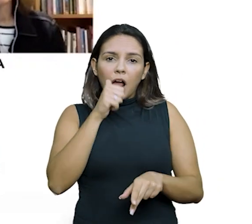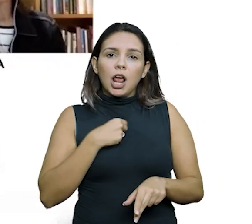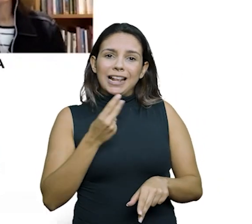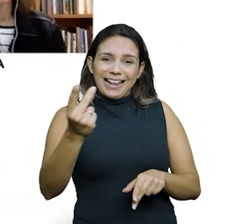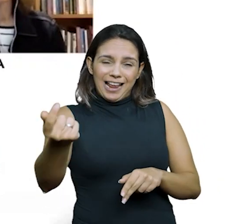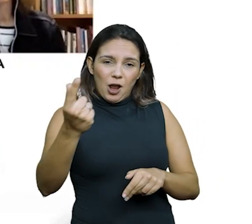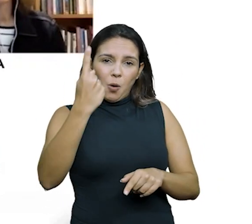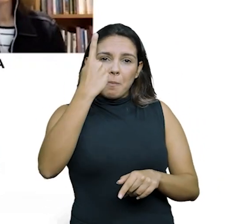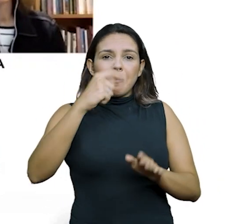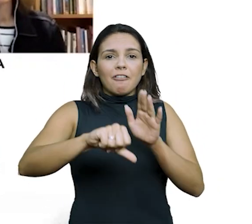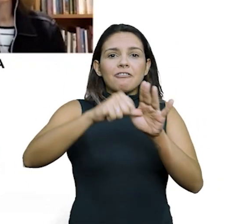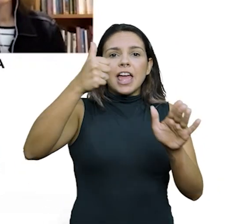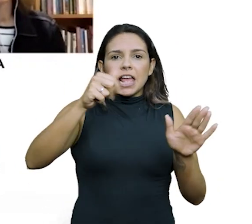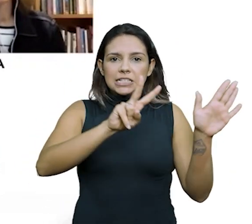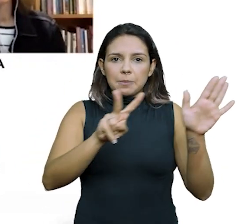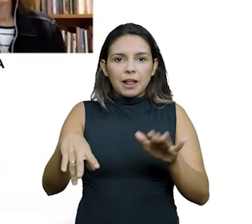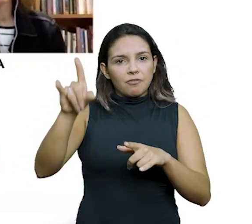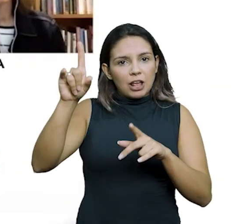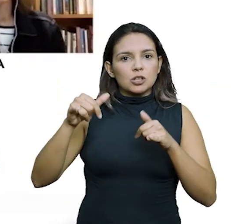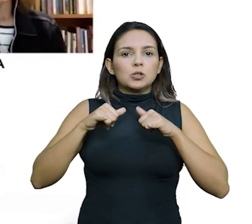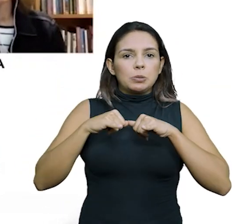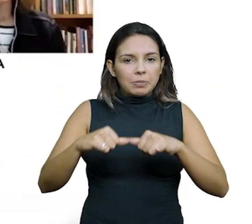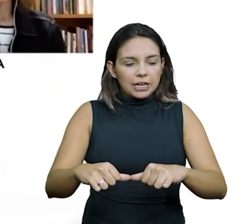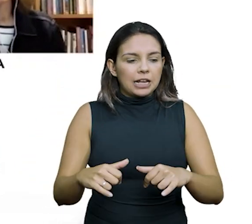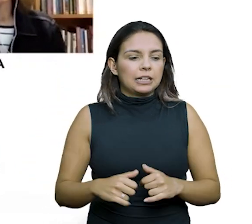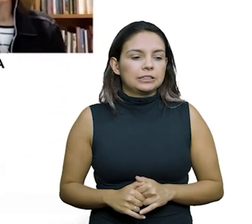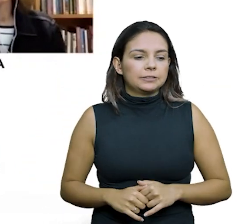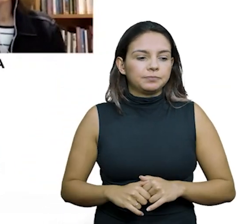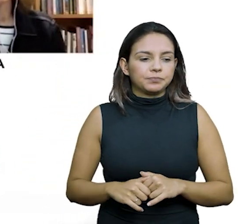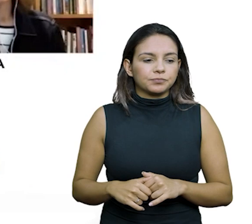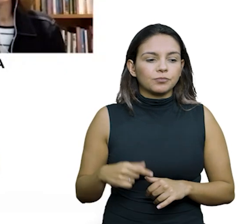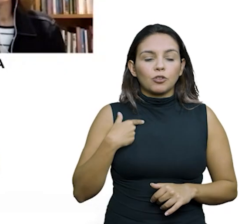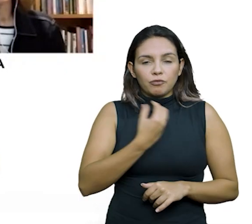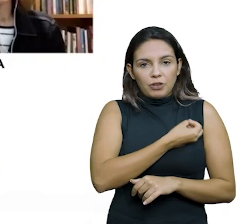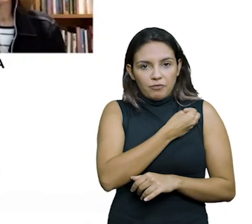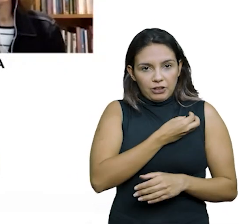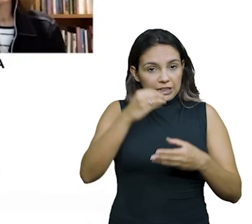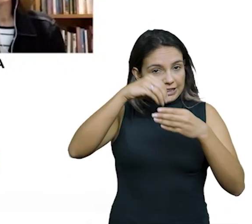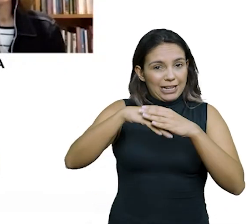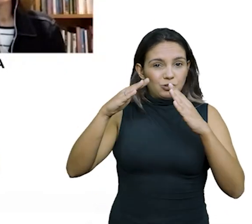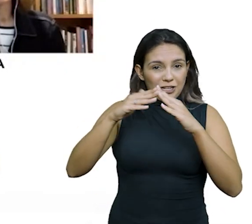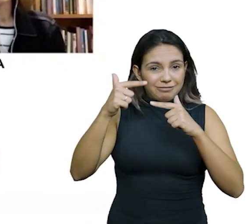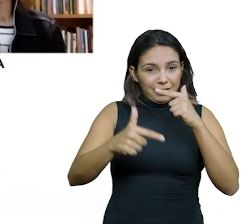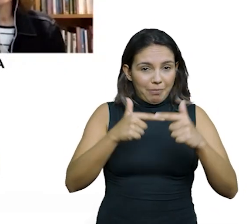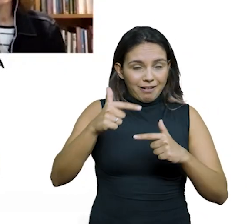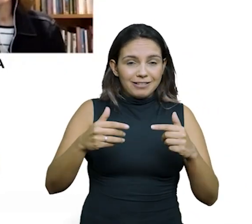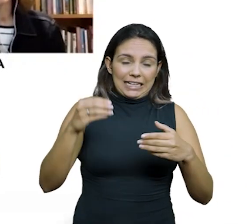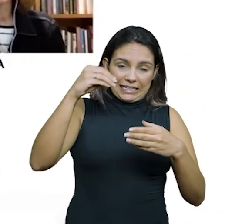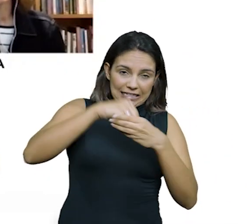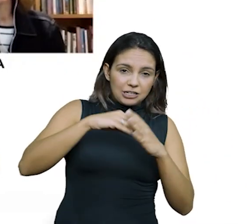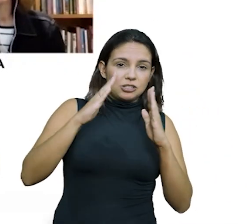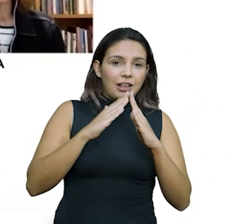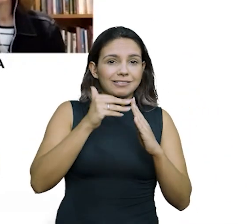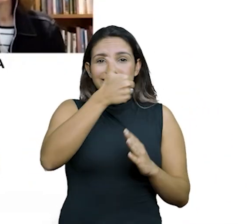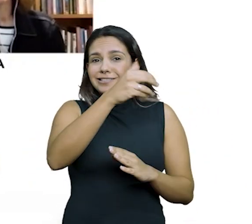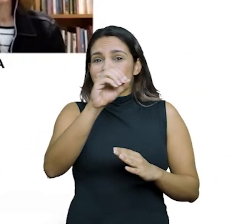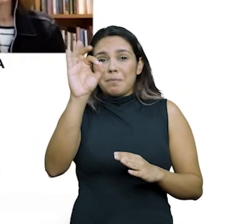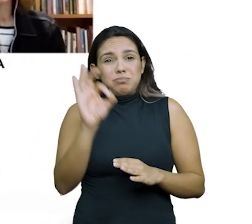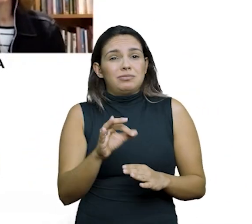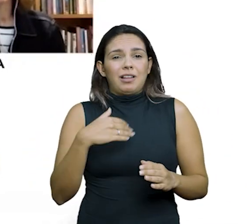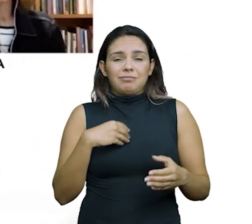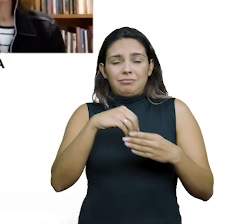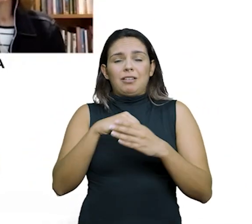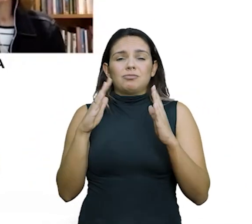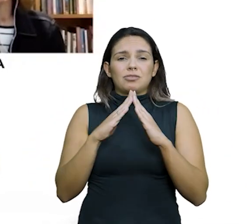É o máximo que eu tenho feito. E basicamente vivendo de home office. trabalhando em casa, vivendo 100% dentro